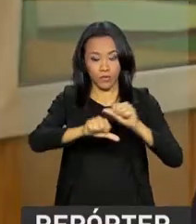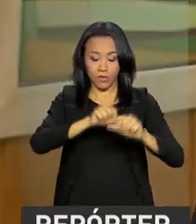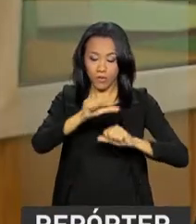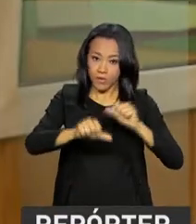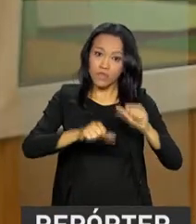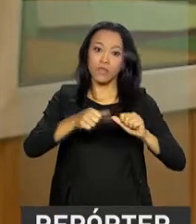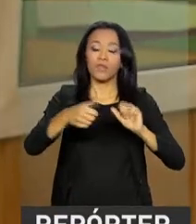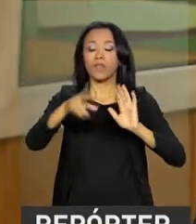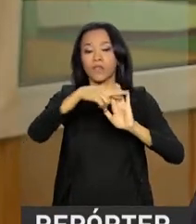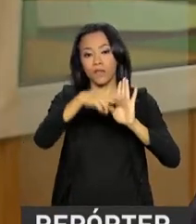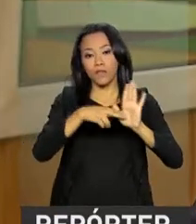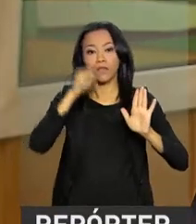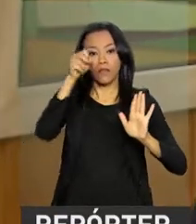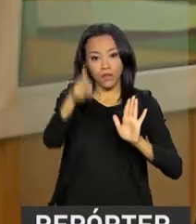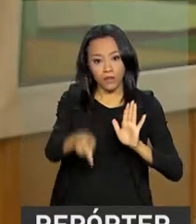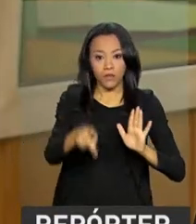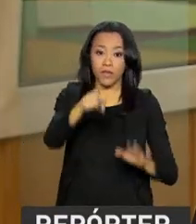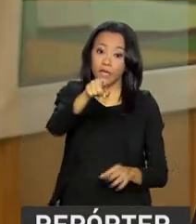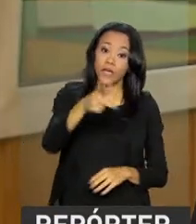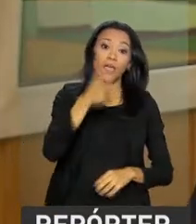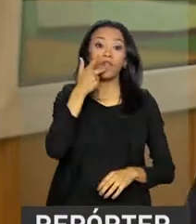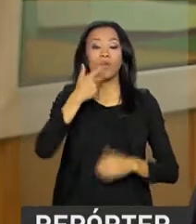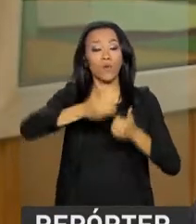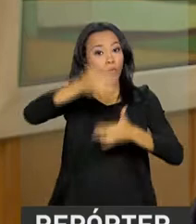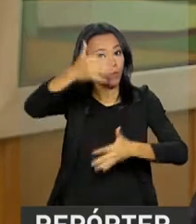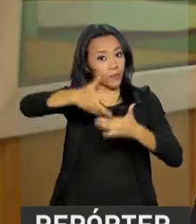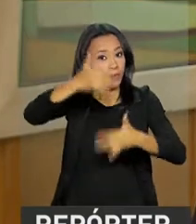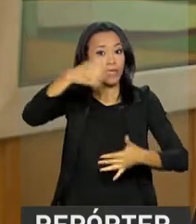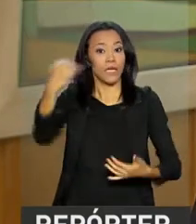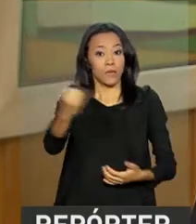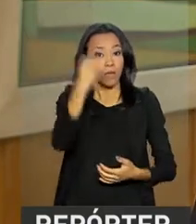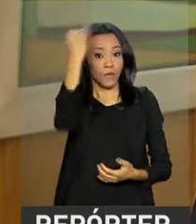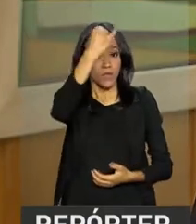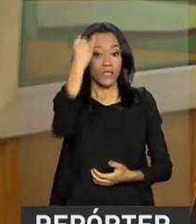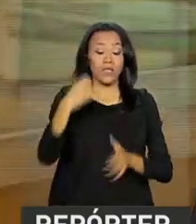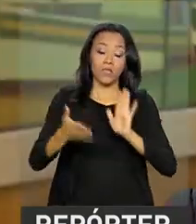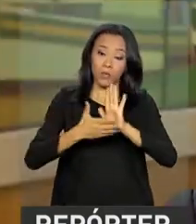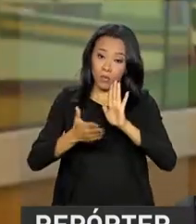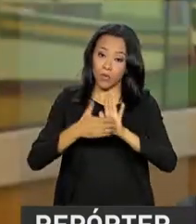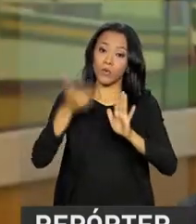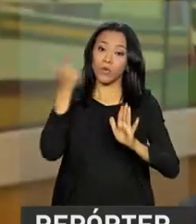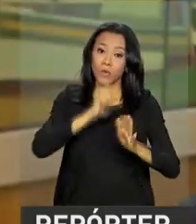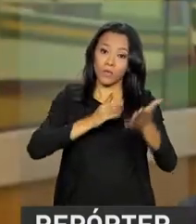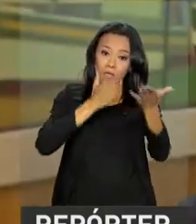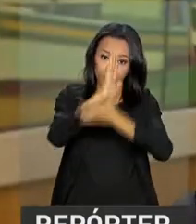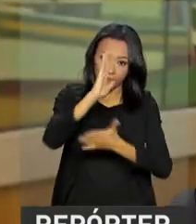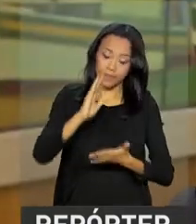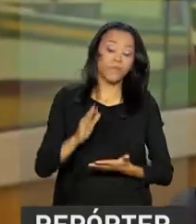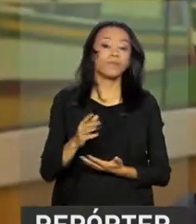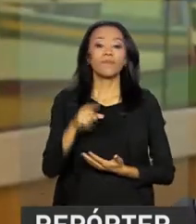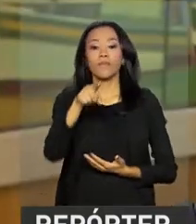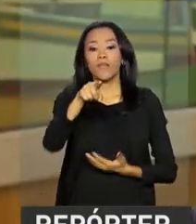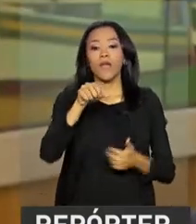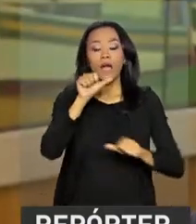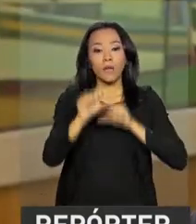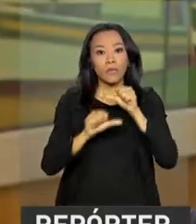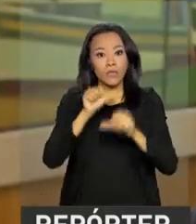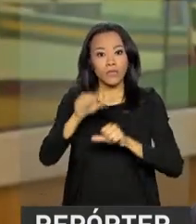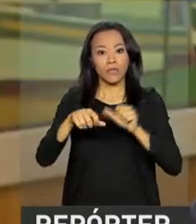sociais tema e disse que é fundamental para o país que a reforma seja aprovada a reforma da previdência que de